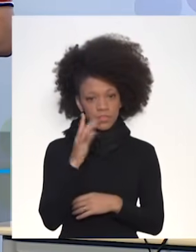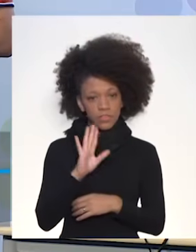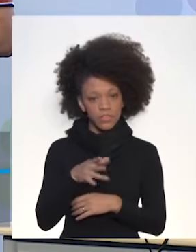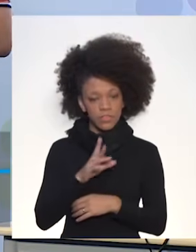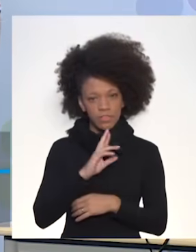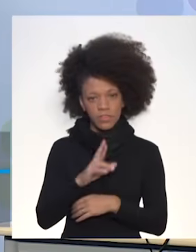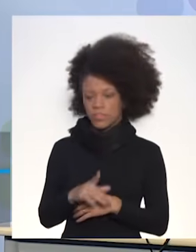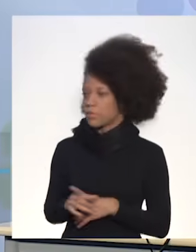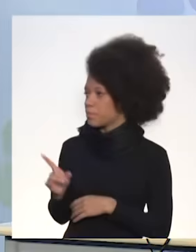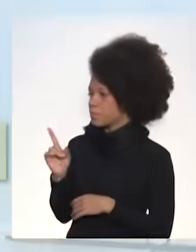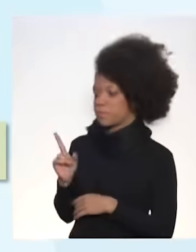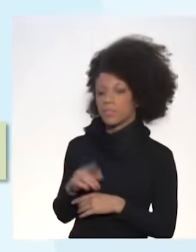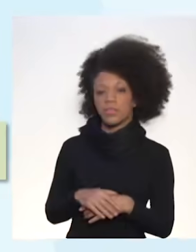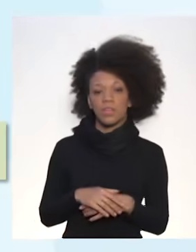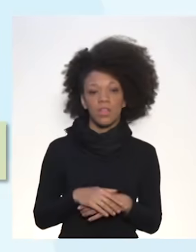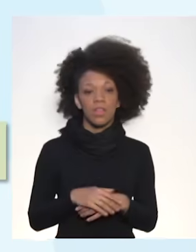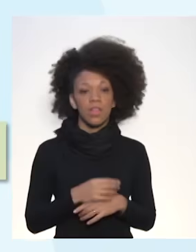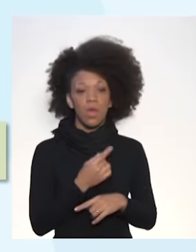nós temos aí, ó,